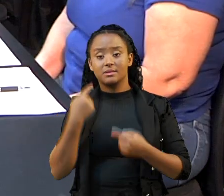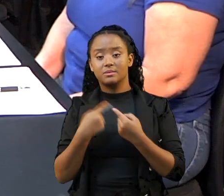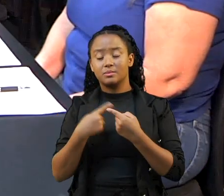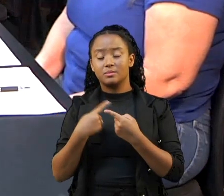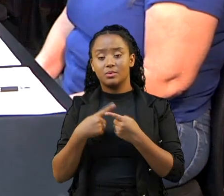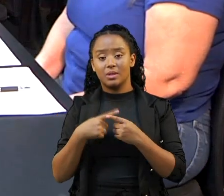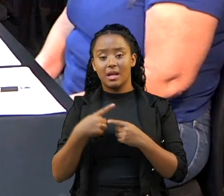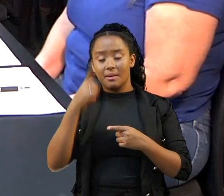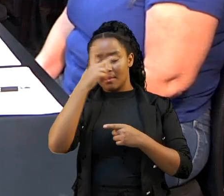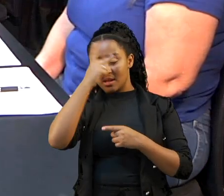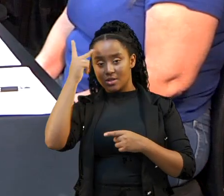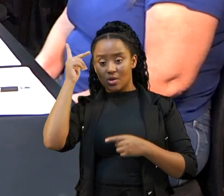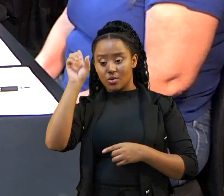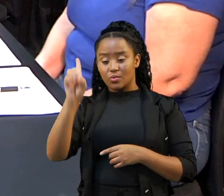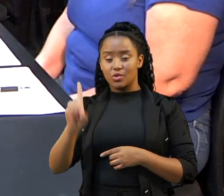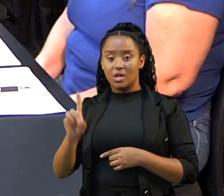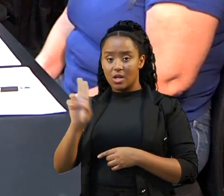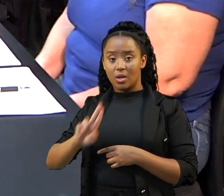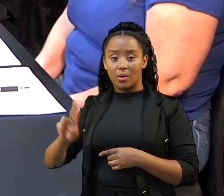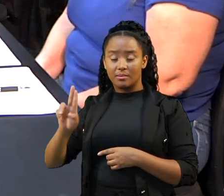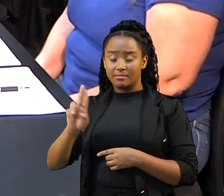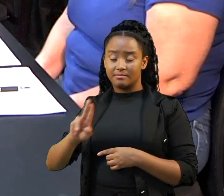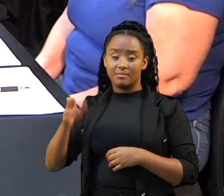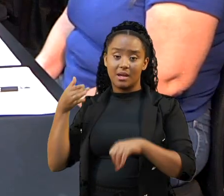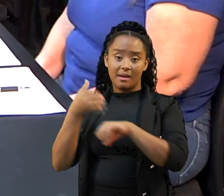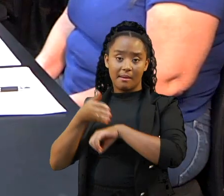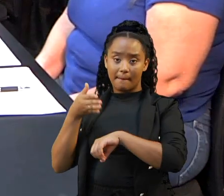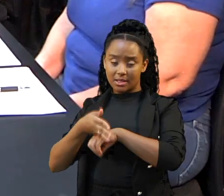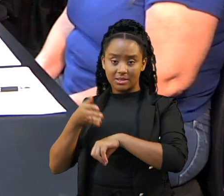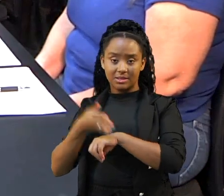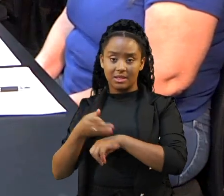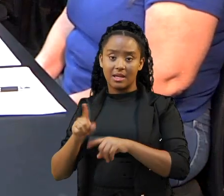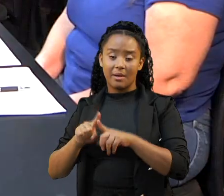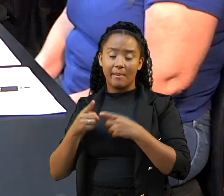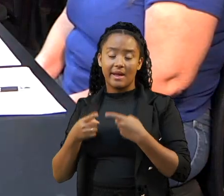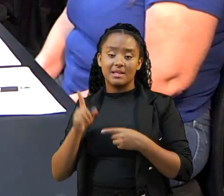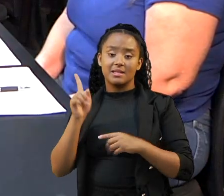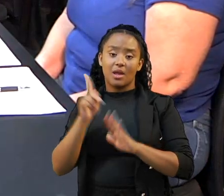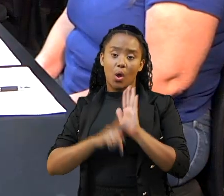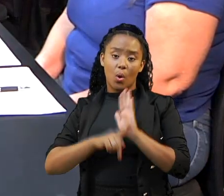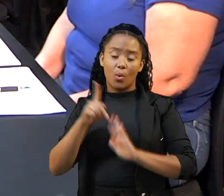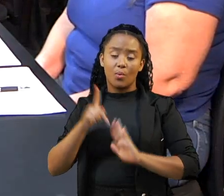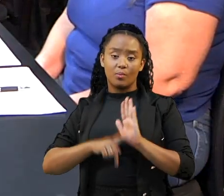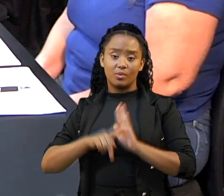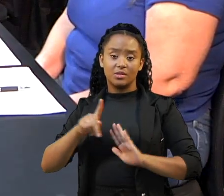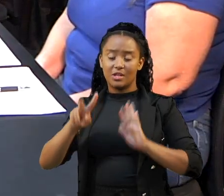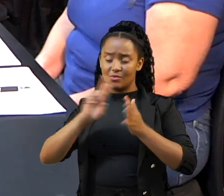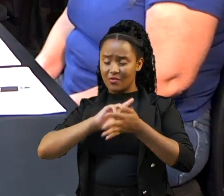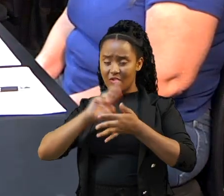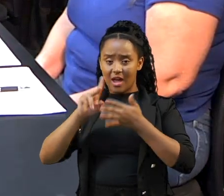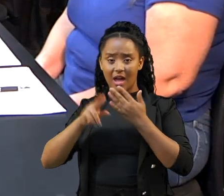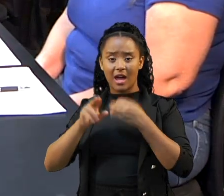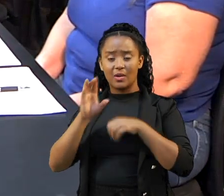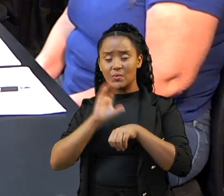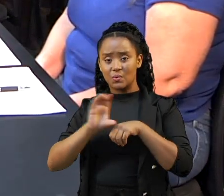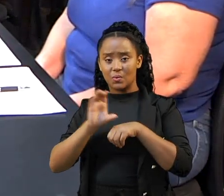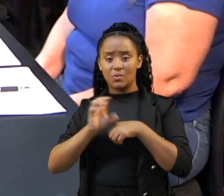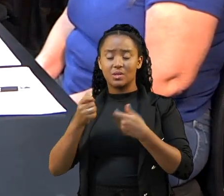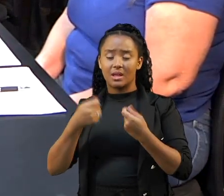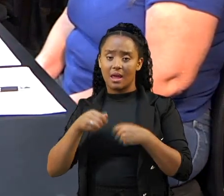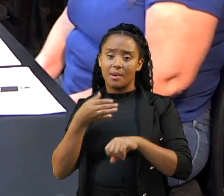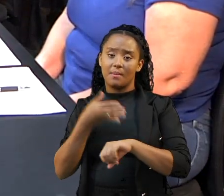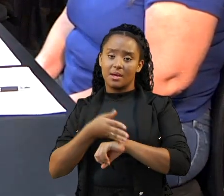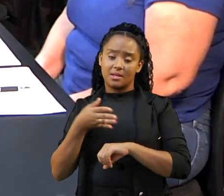assim, majoritariamente pessoas do direito, mas é um projeto interdisciplinar, que é para juntar justamente essas pessoas, essas cabeças, né, para conseguir